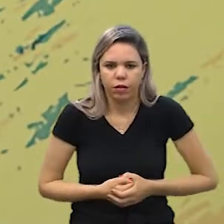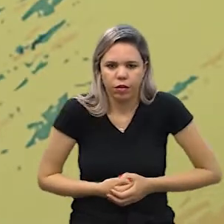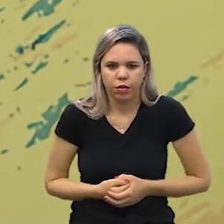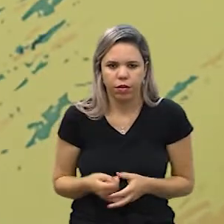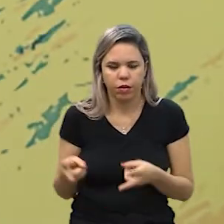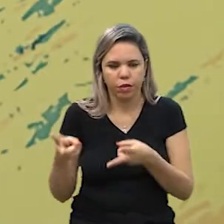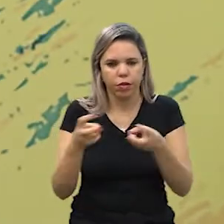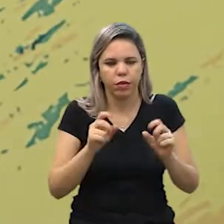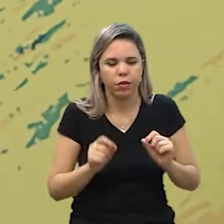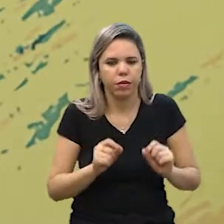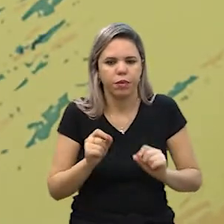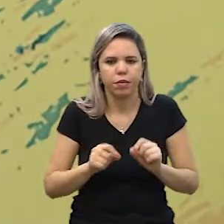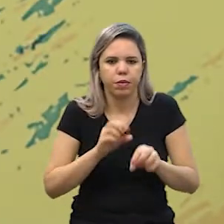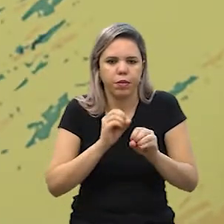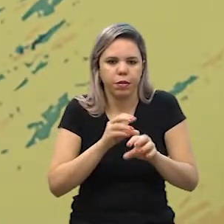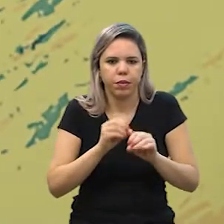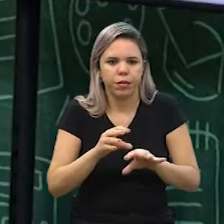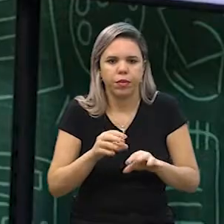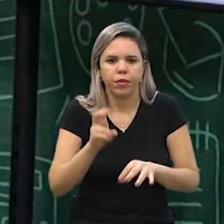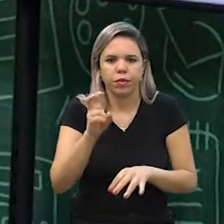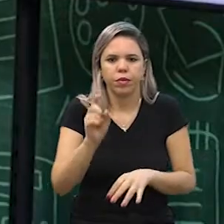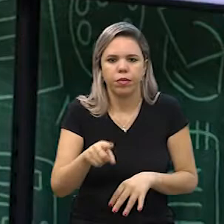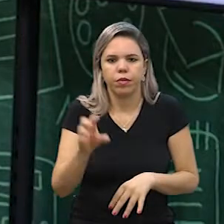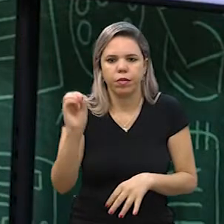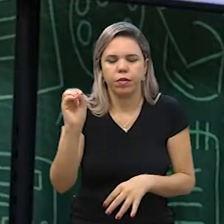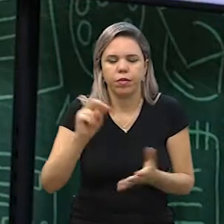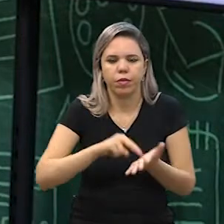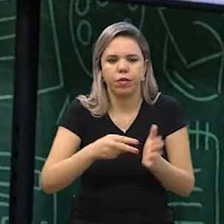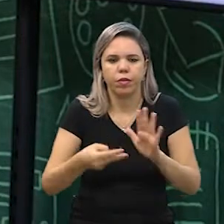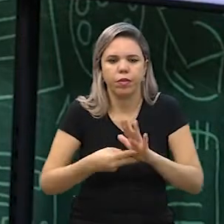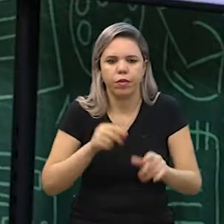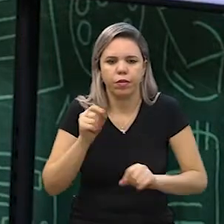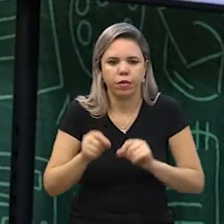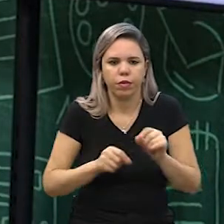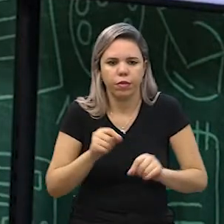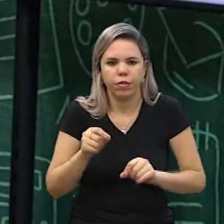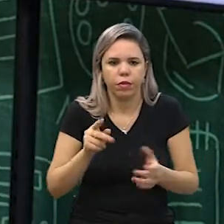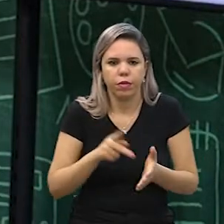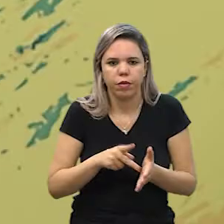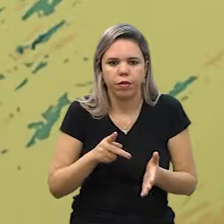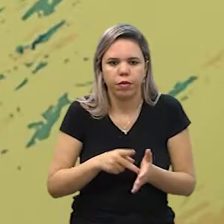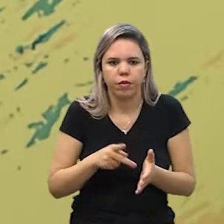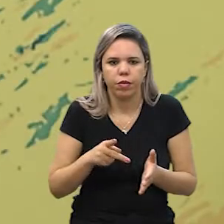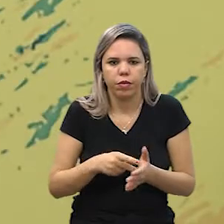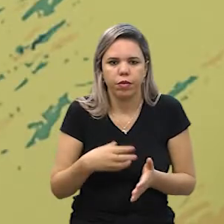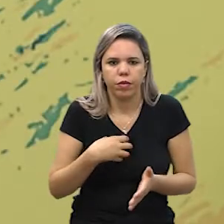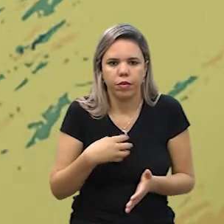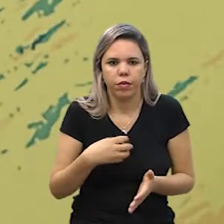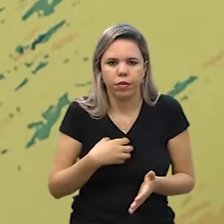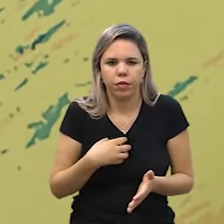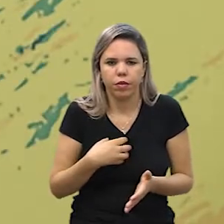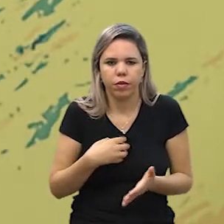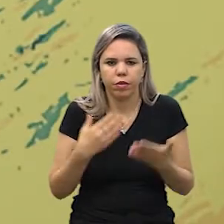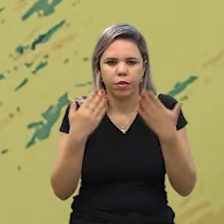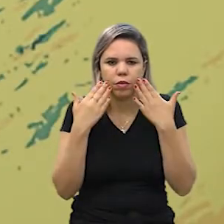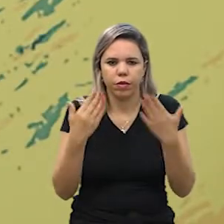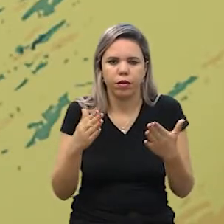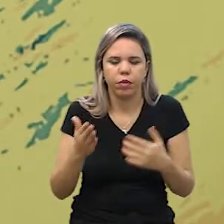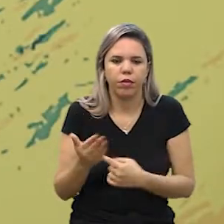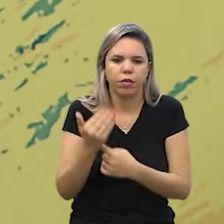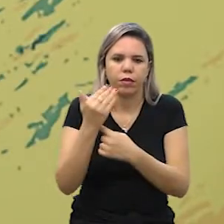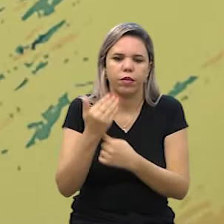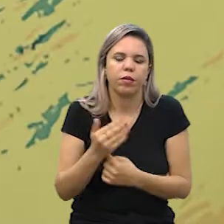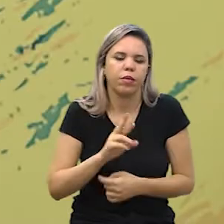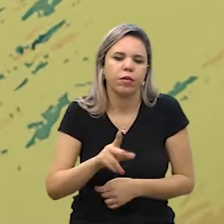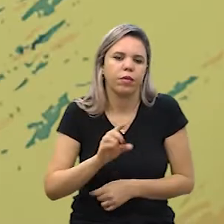para perceber que a Educação 5.0, ela é, na verdade, uma maneira de encarar a